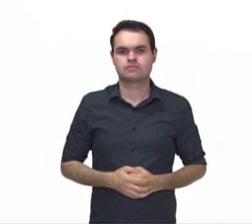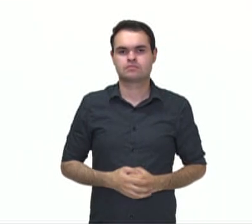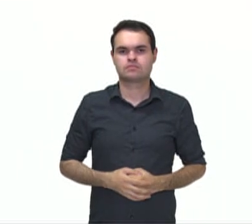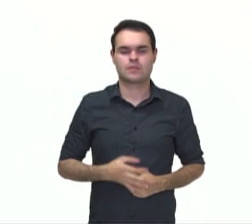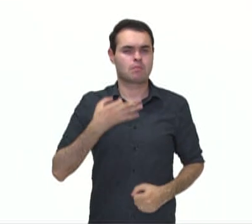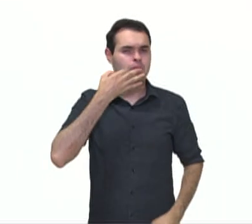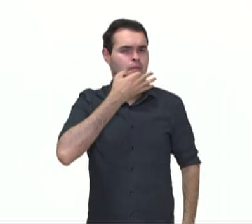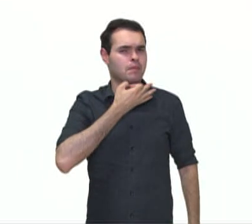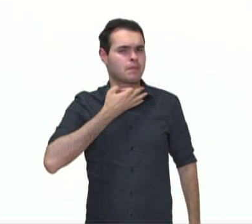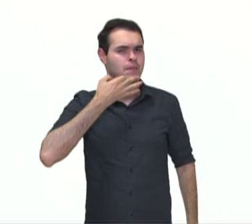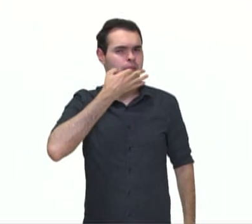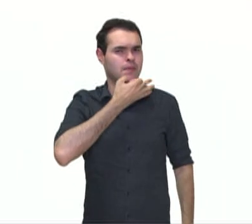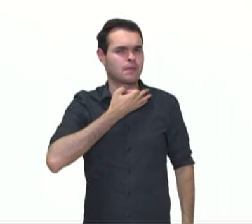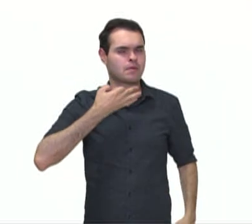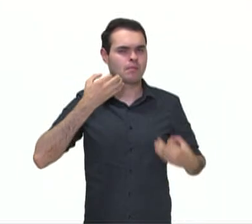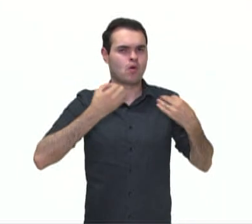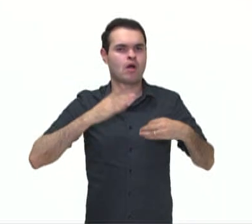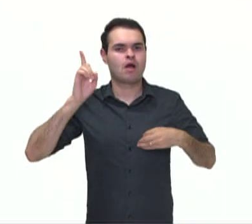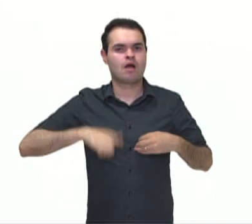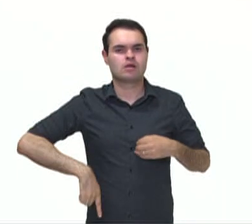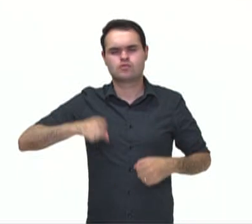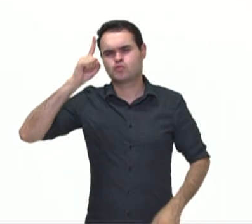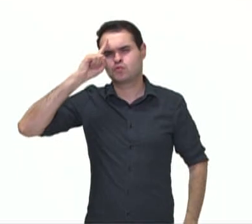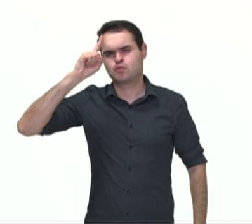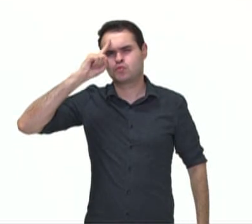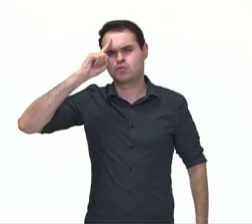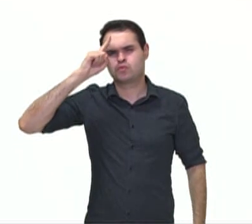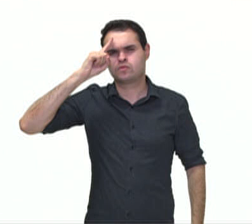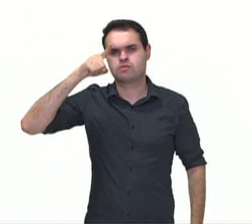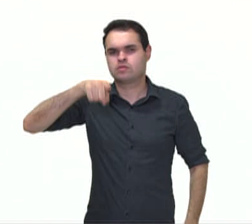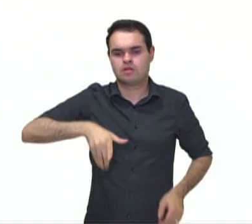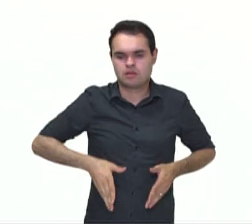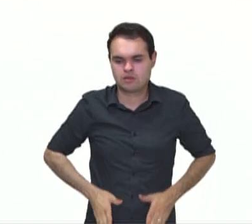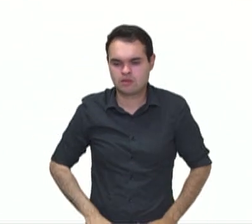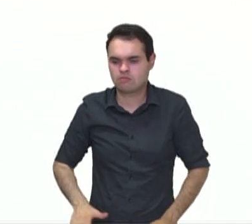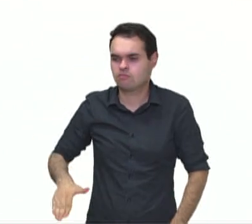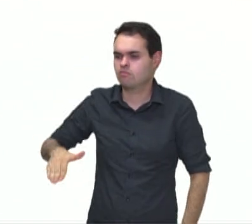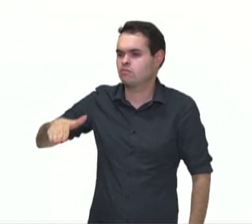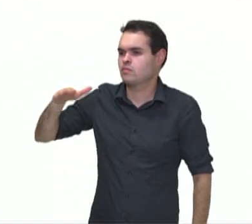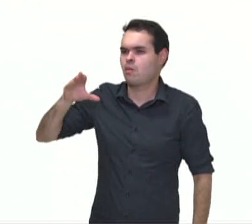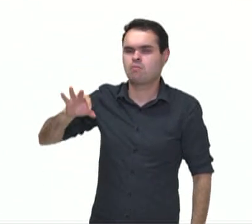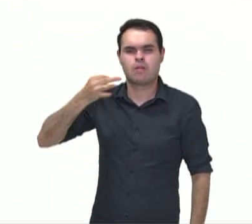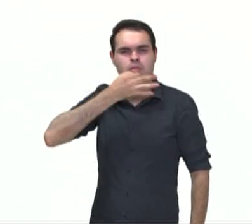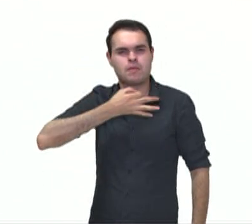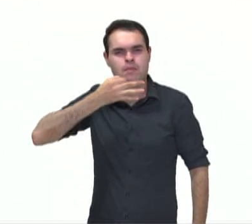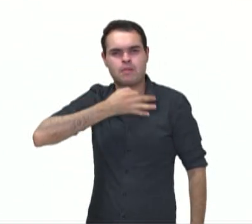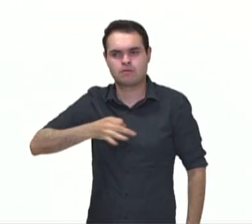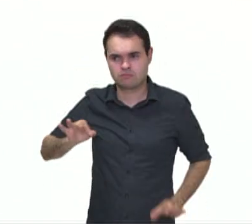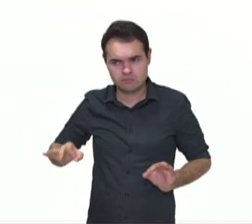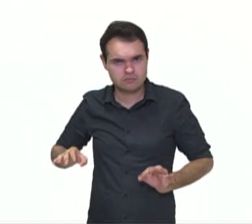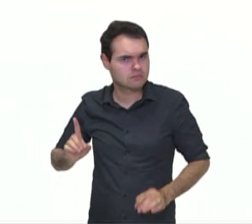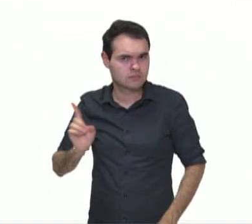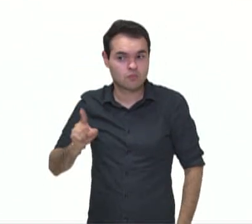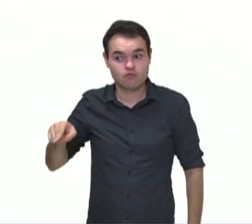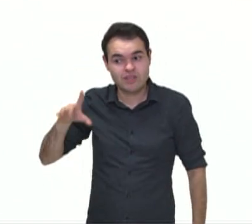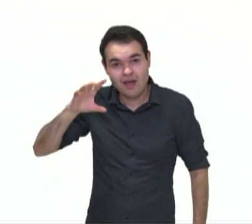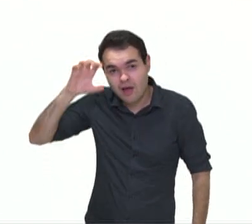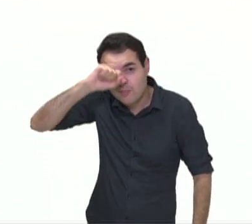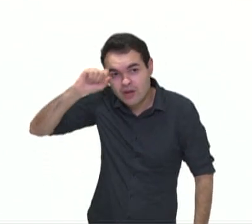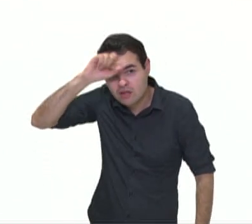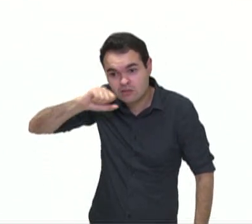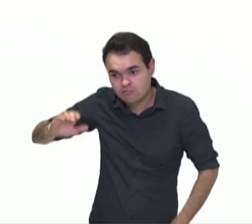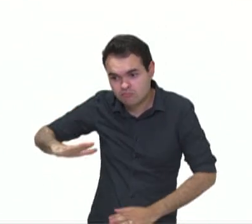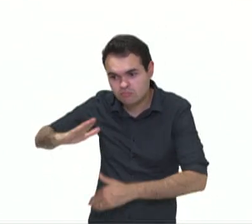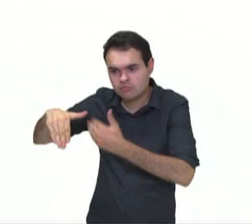um exercício diário. Você não nasce sabendo falar, você aprende. Da mesma forma, pode aprender